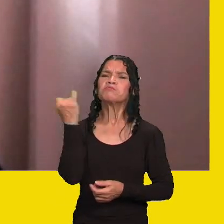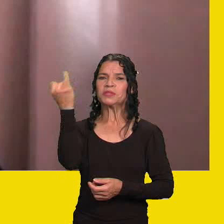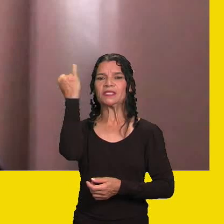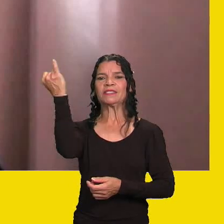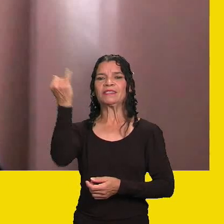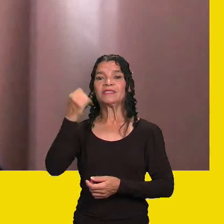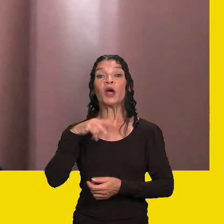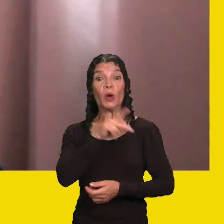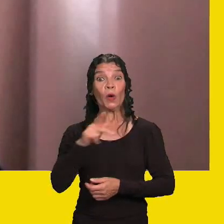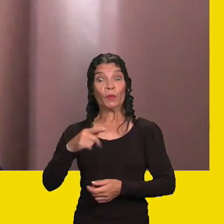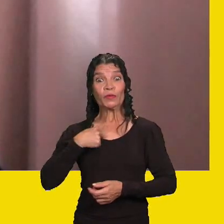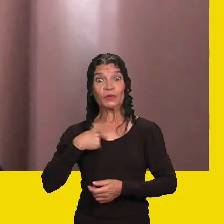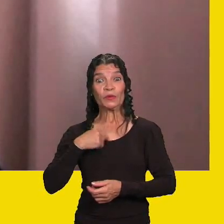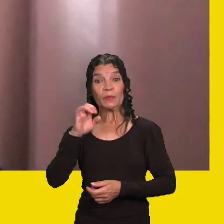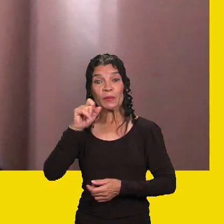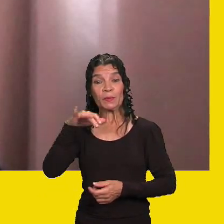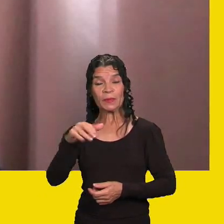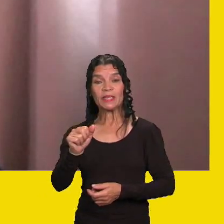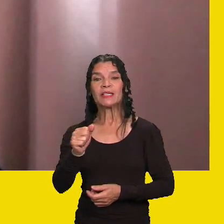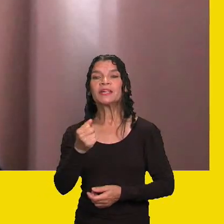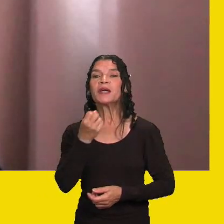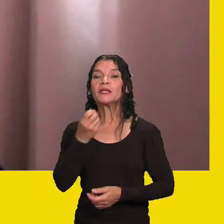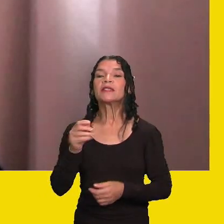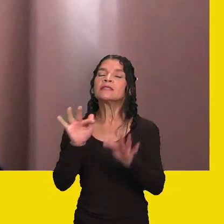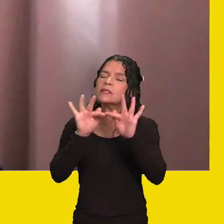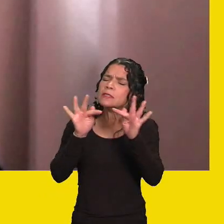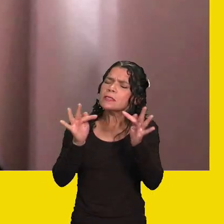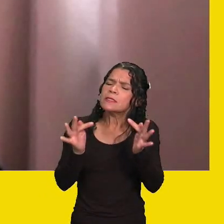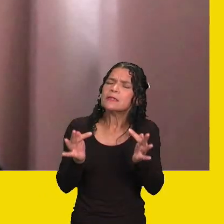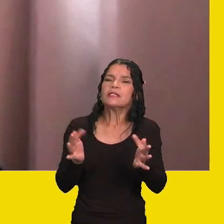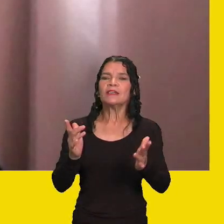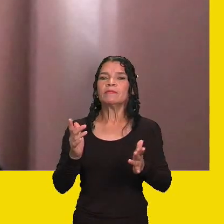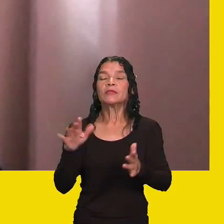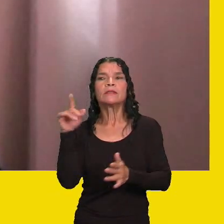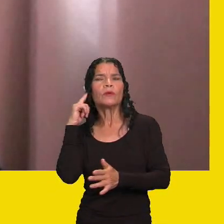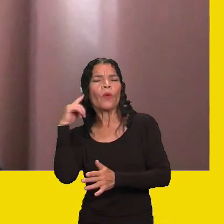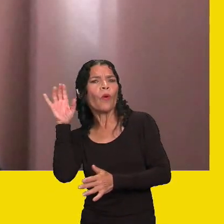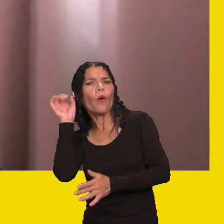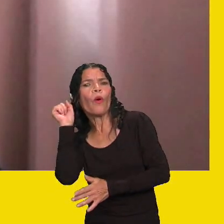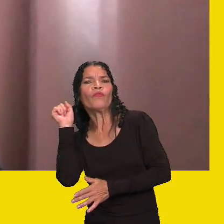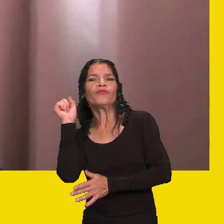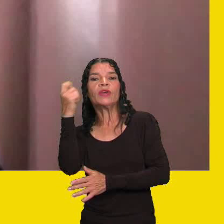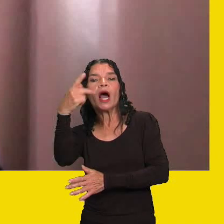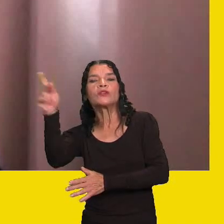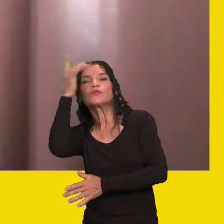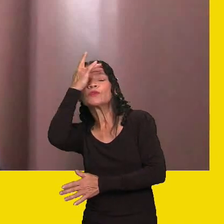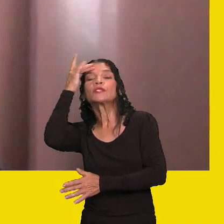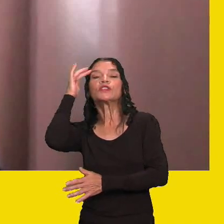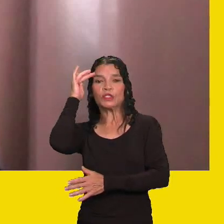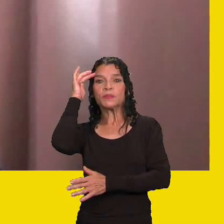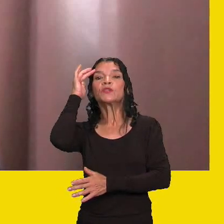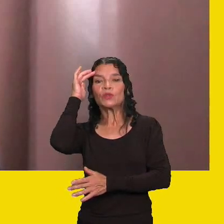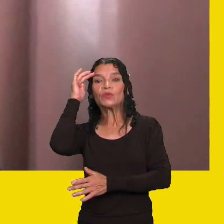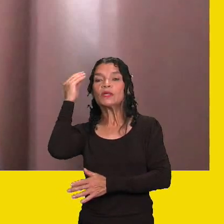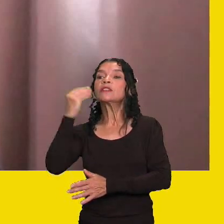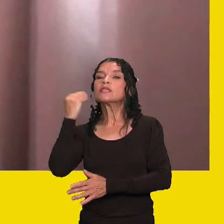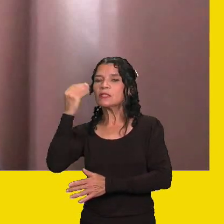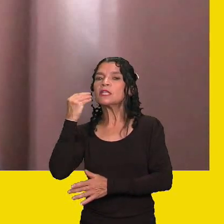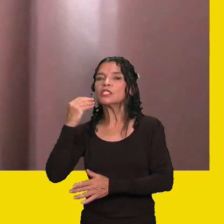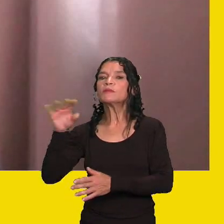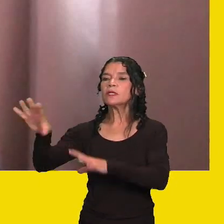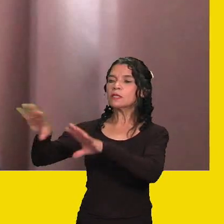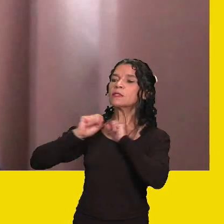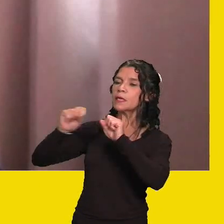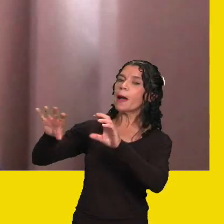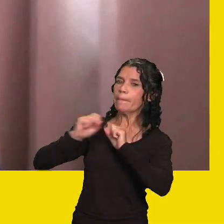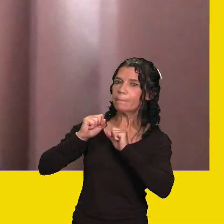ser professor da EJA precisa ser humilde. Humilde e ter ouvidos atentos, aqueles que tiveram por muitos anos a voz